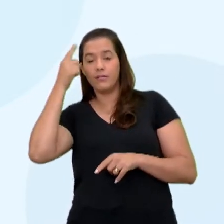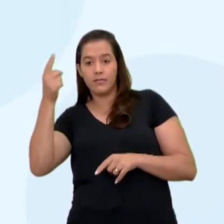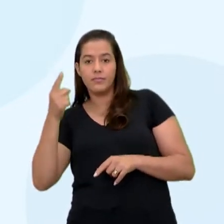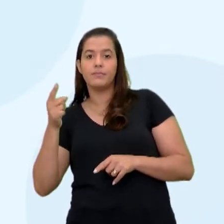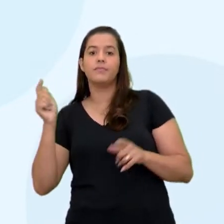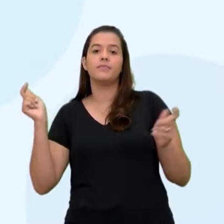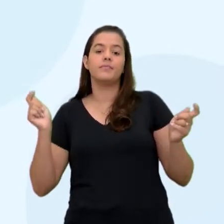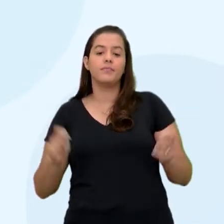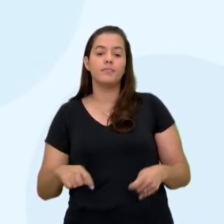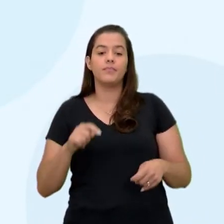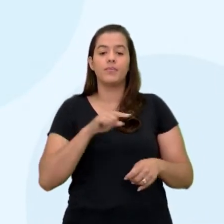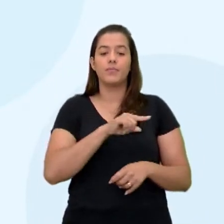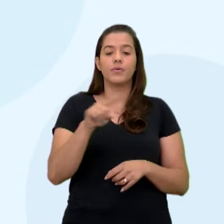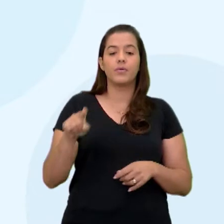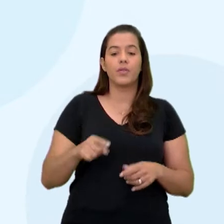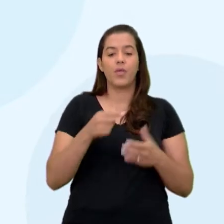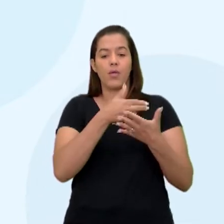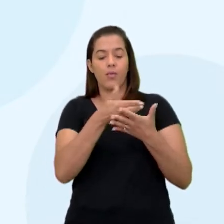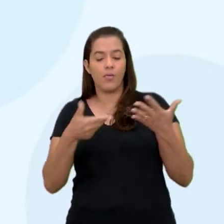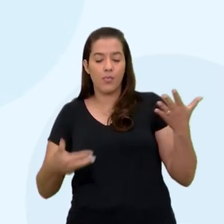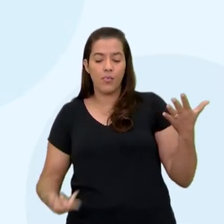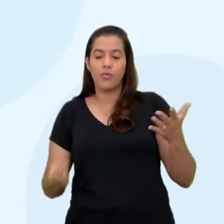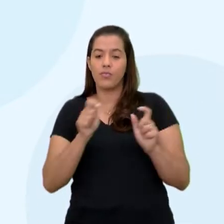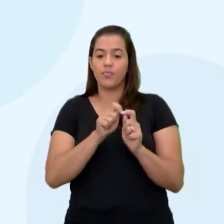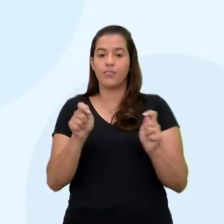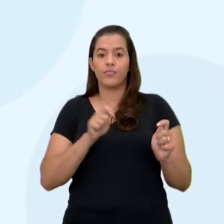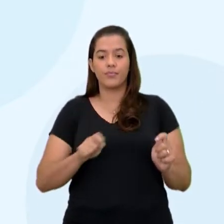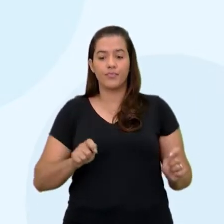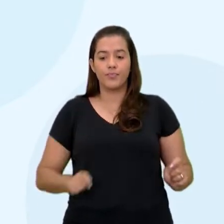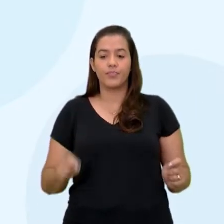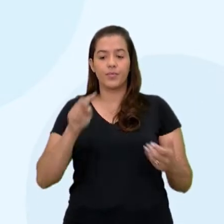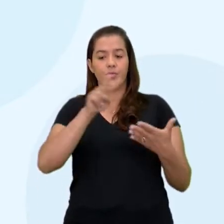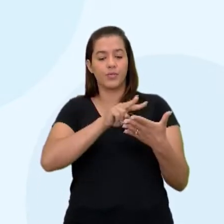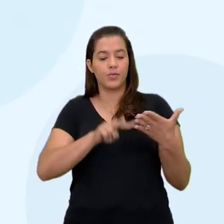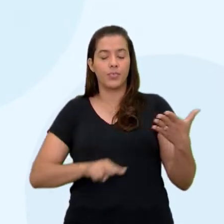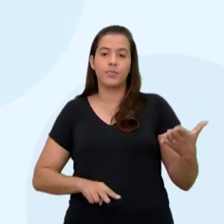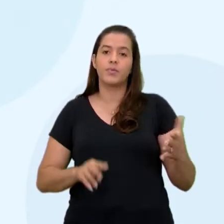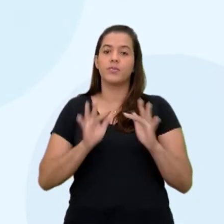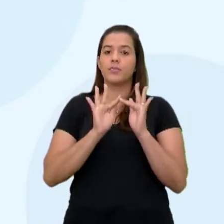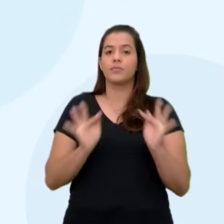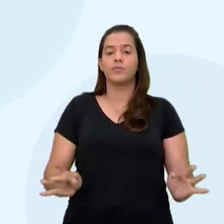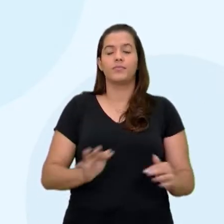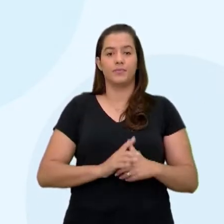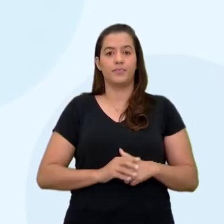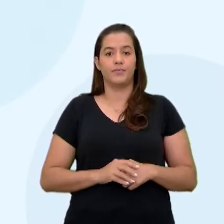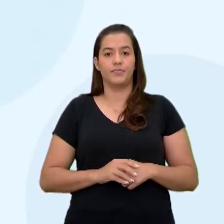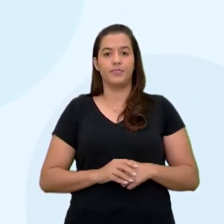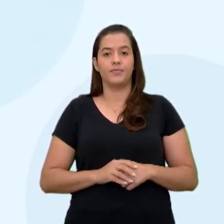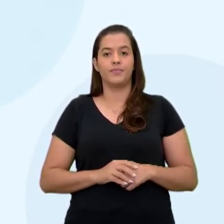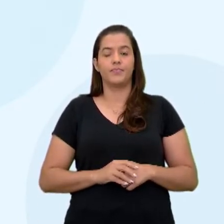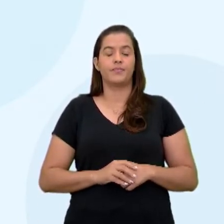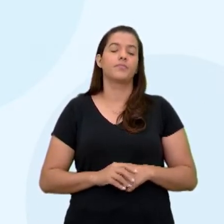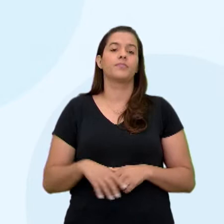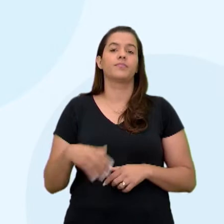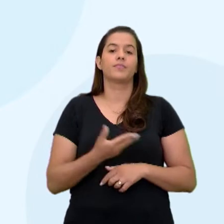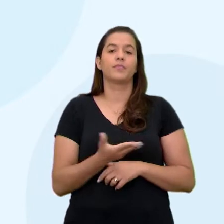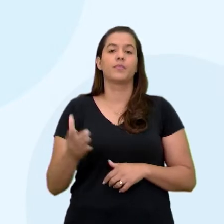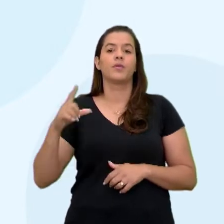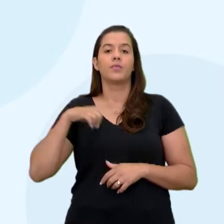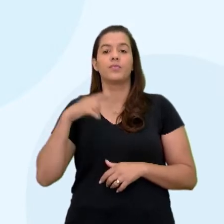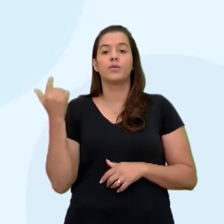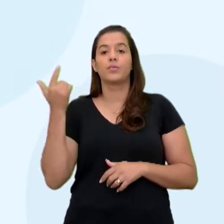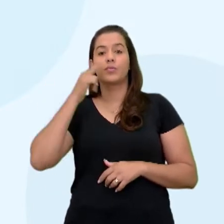do que o decifra através de uma leitura simples. Então ele vai para uma